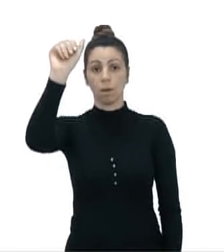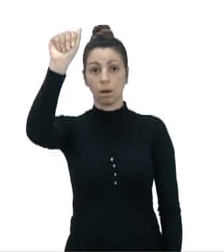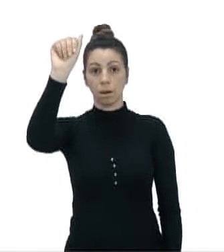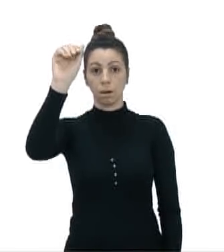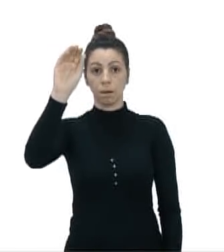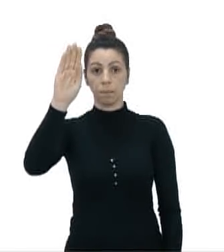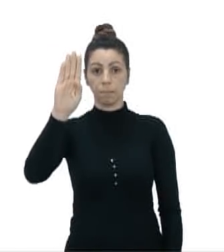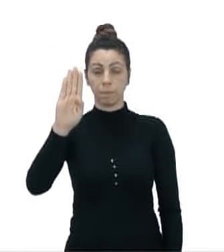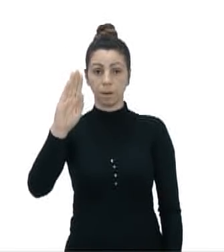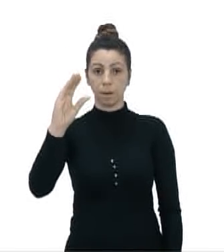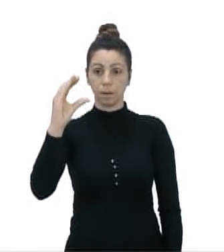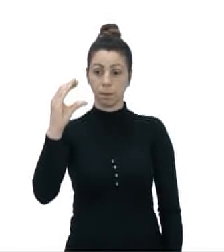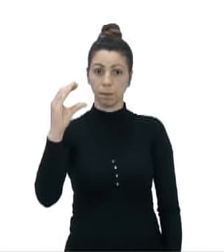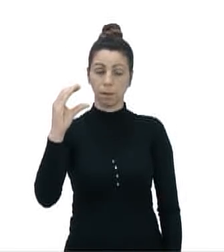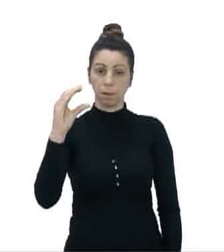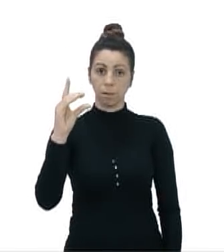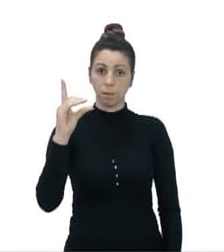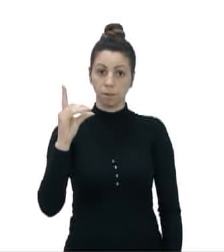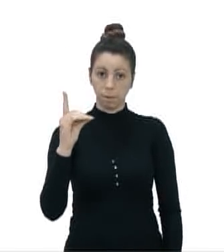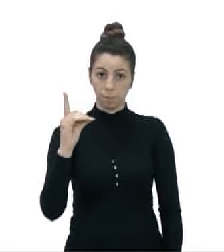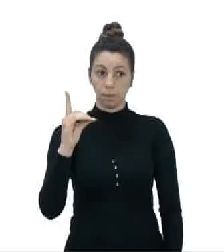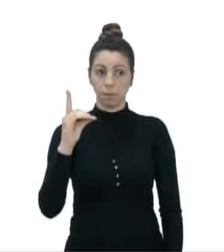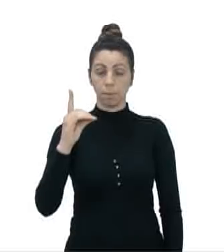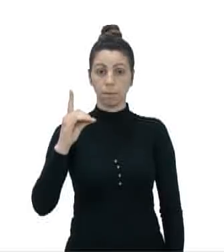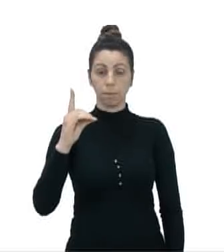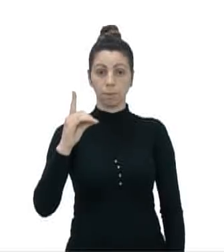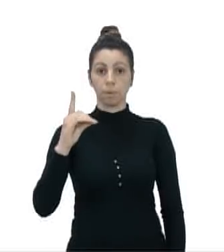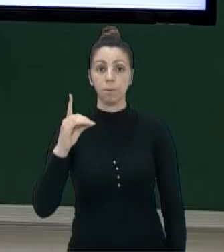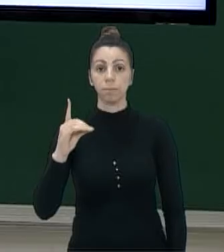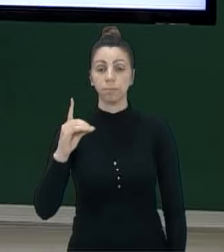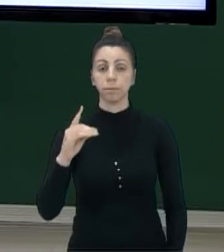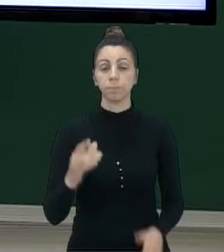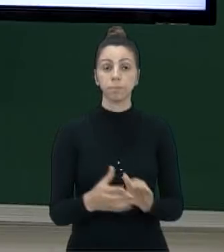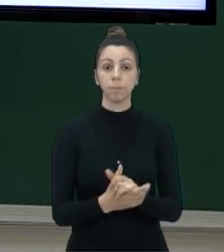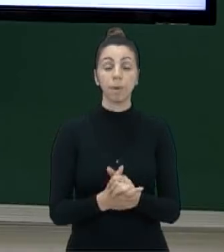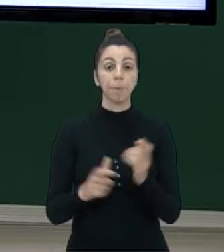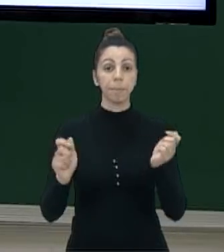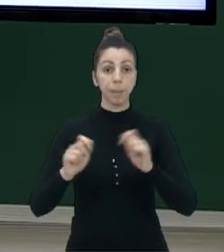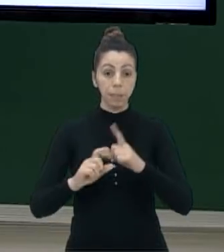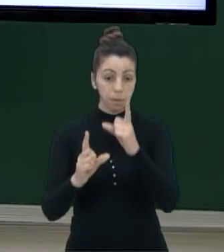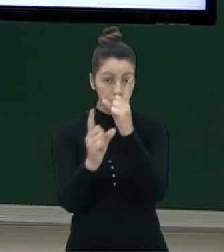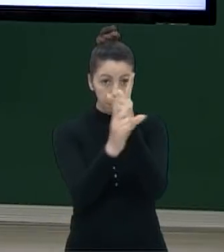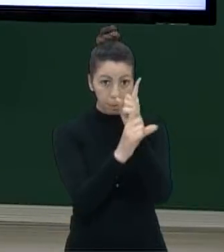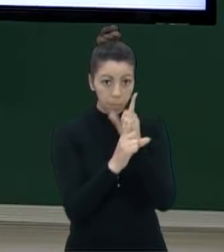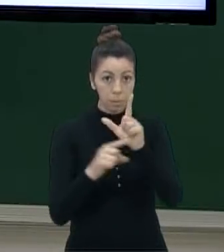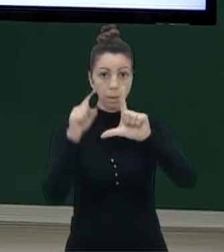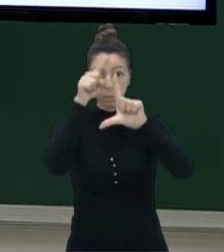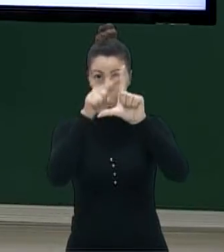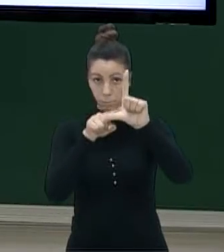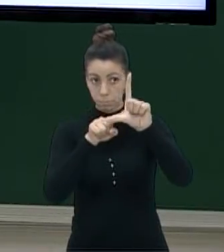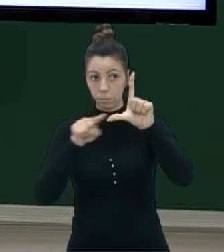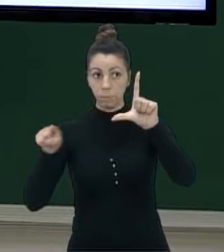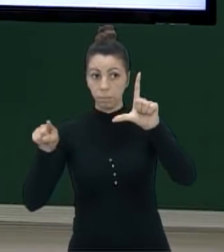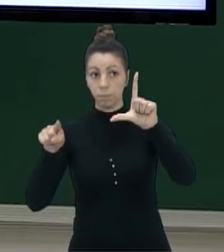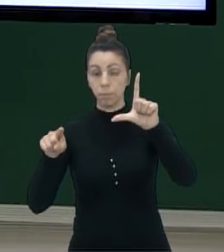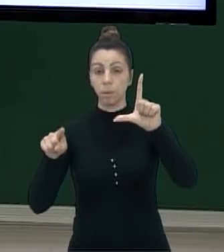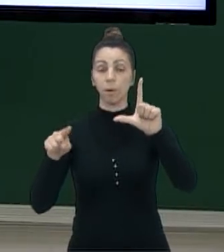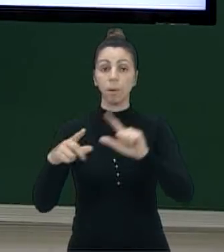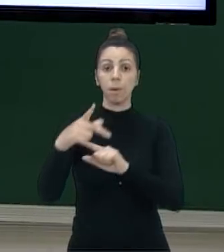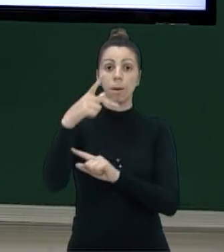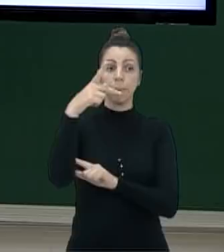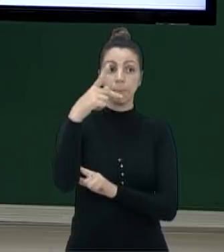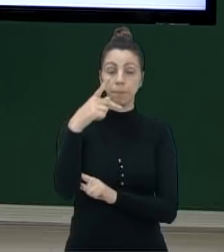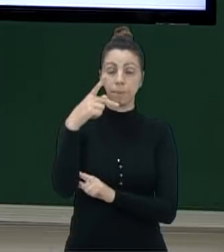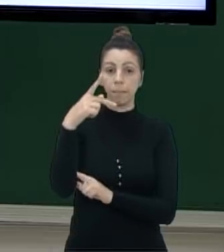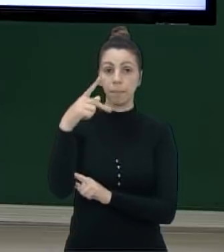ou D, mas essas letras que ele passa aqui, essas coordenadas, elas estão aqui, ó, tá? P, R,